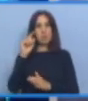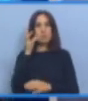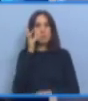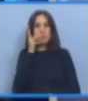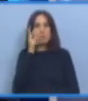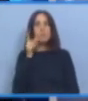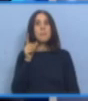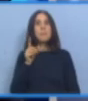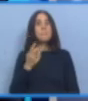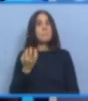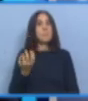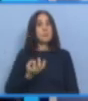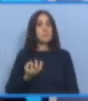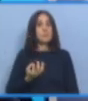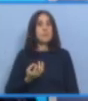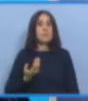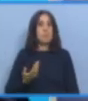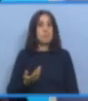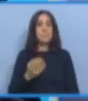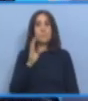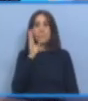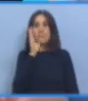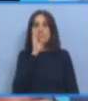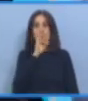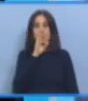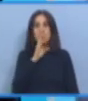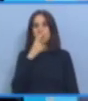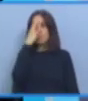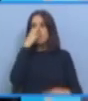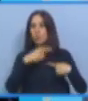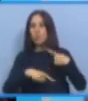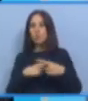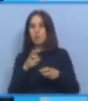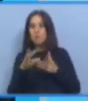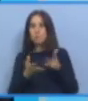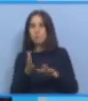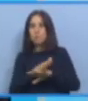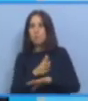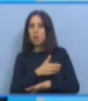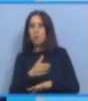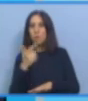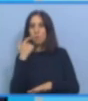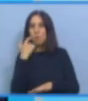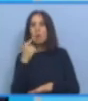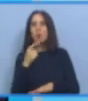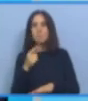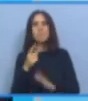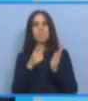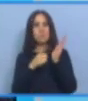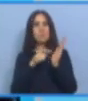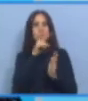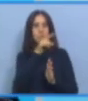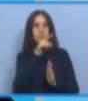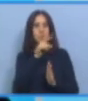Mas é um facto que, se olharmos para o historial desde a Revolução Industrial, são os Estados Unidos